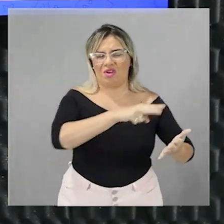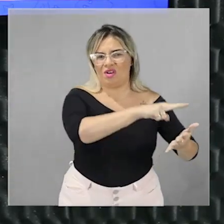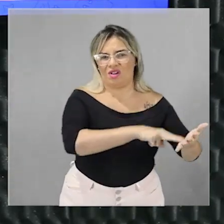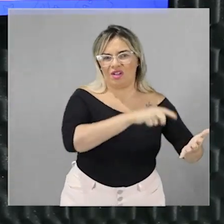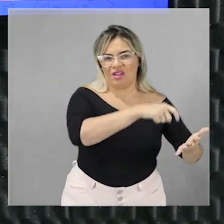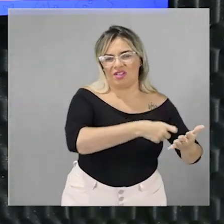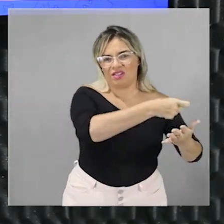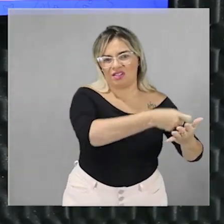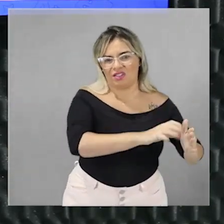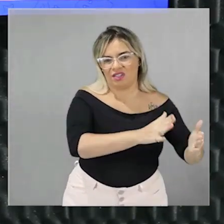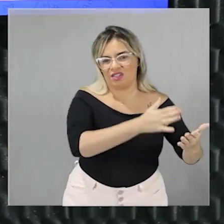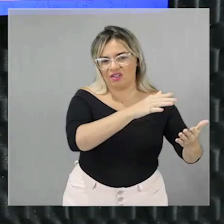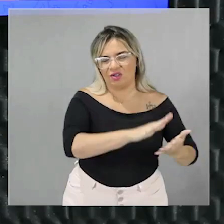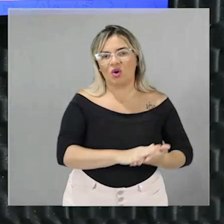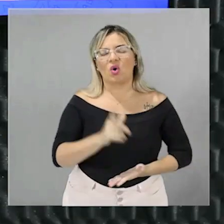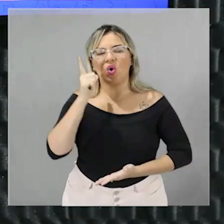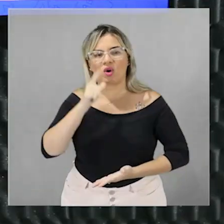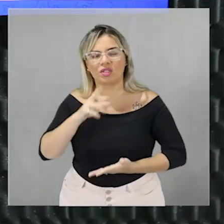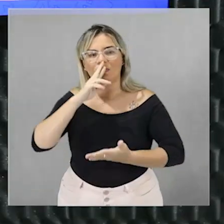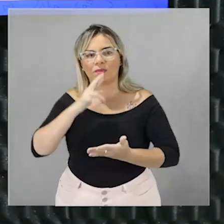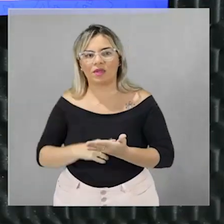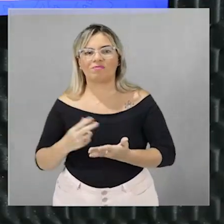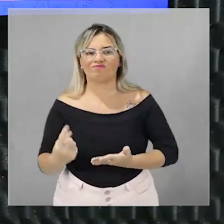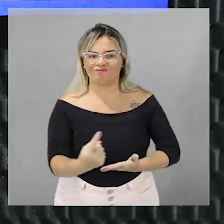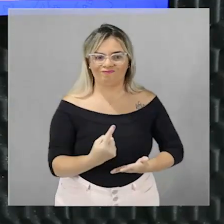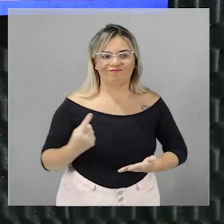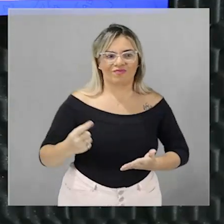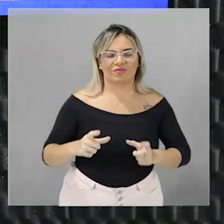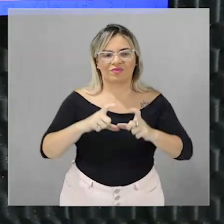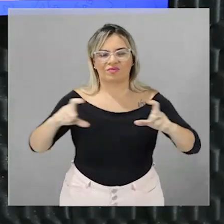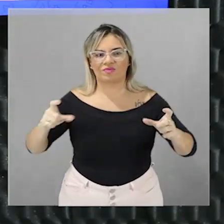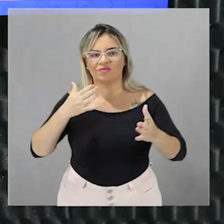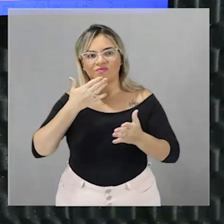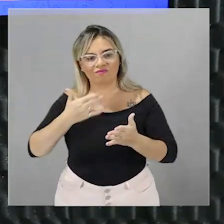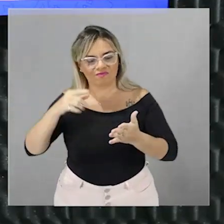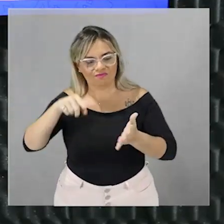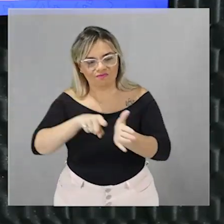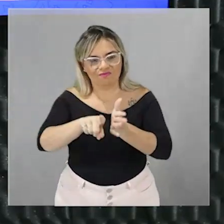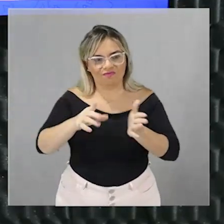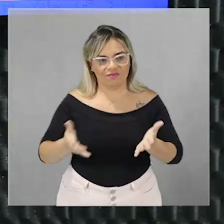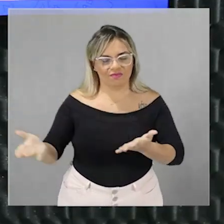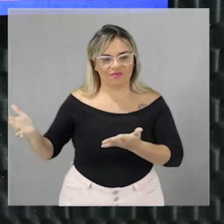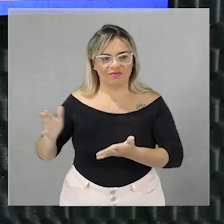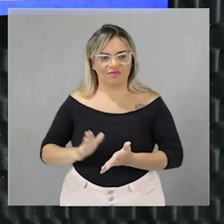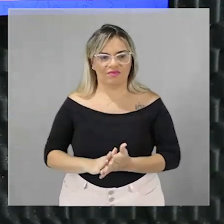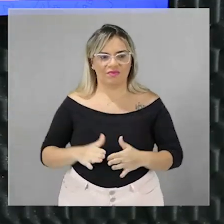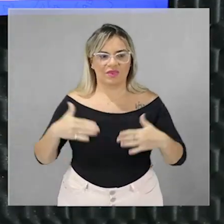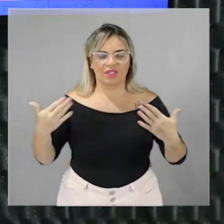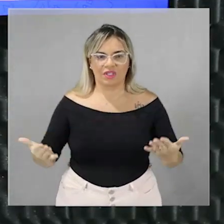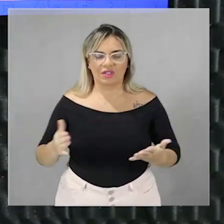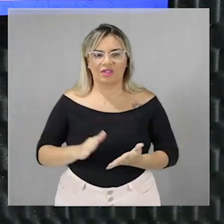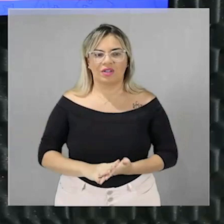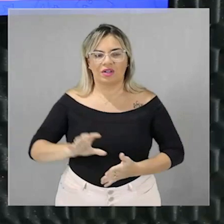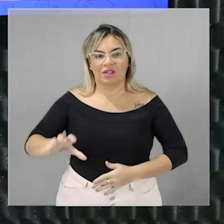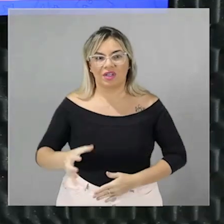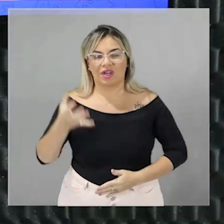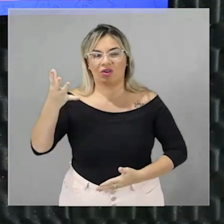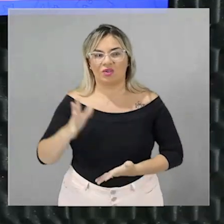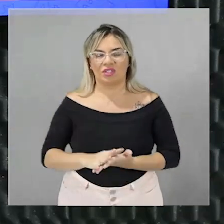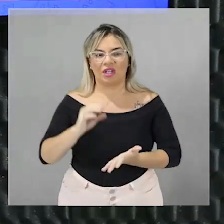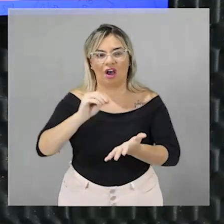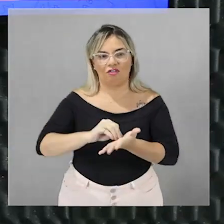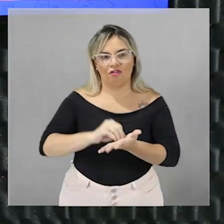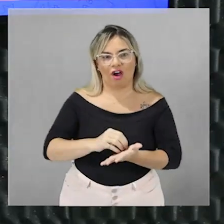motivador, tu consegue responder a questão em si. Como por exemplo essa aqui, ele diz o seguinte, ó, em caso de escassez, ou seja, em caso de falta de